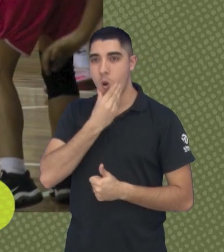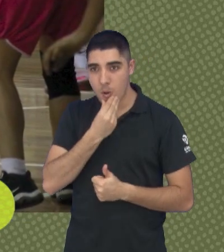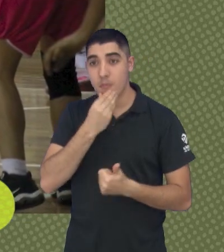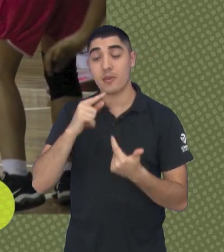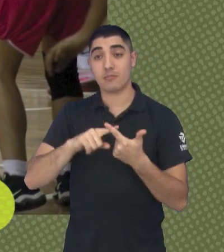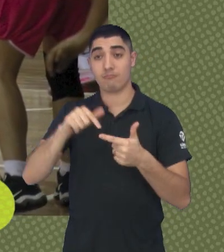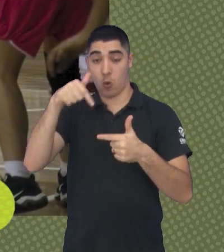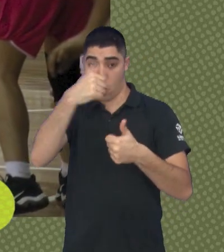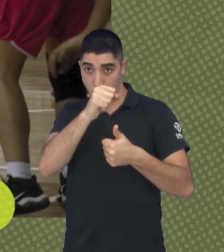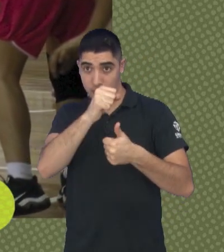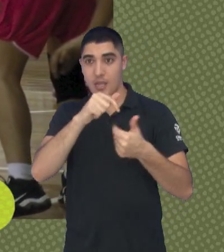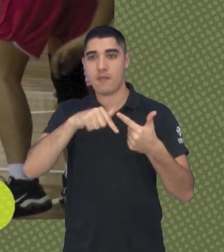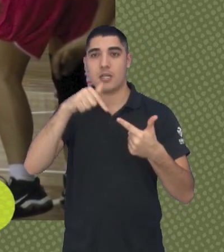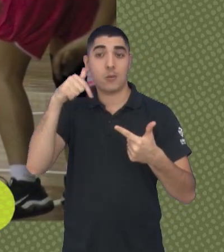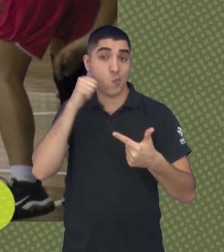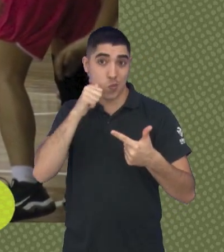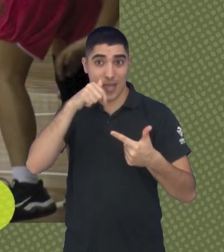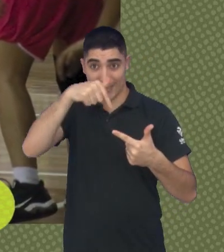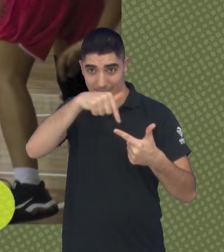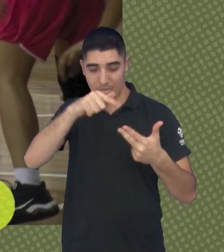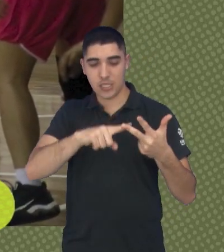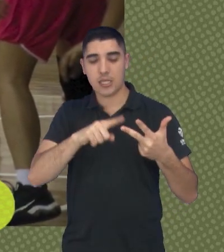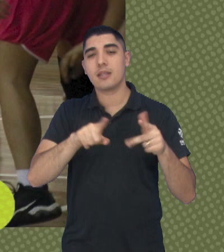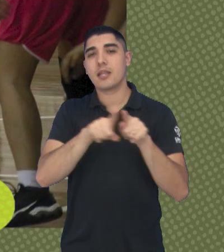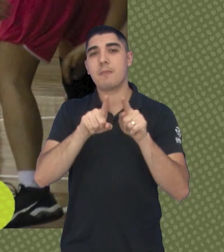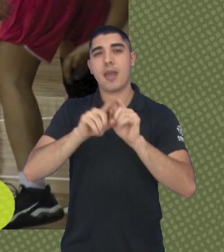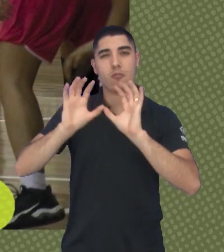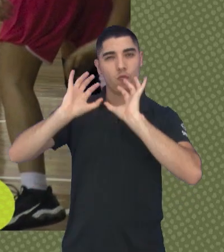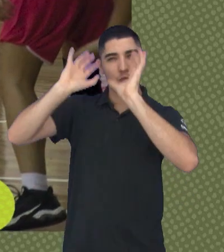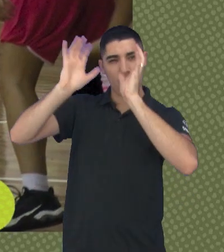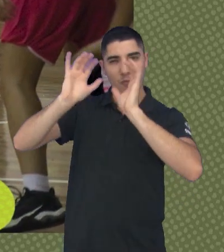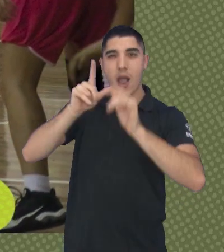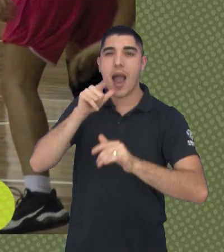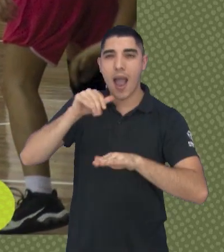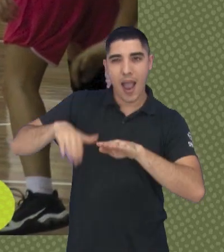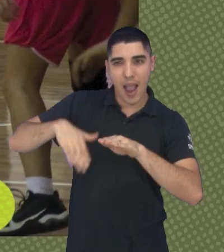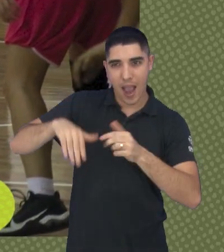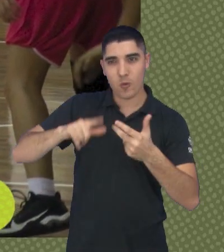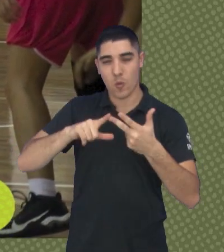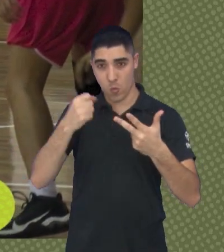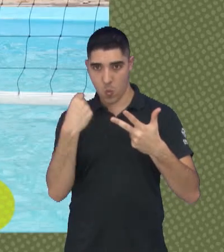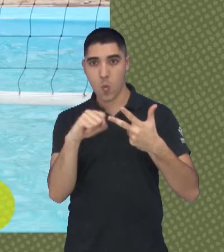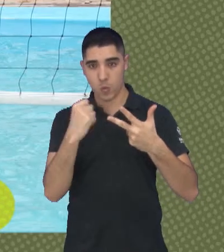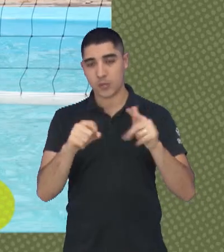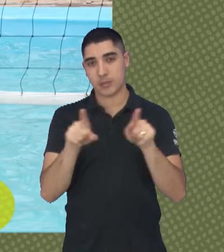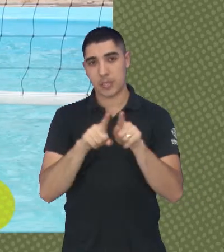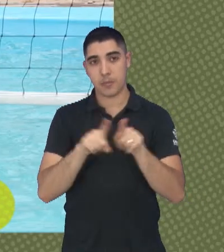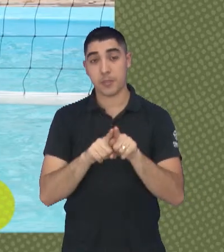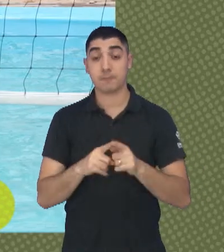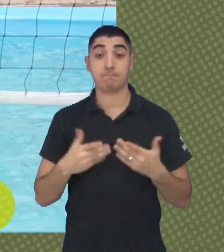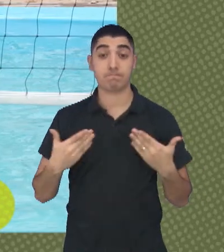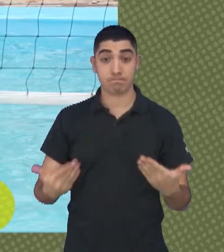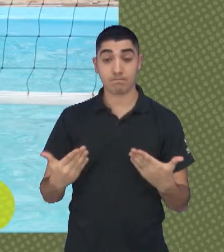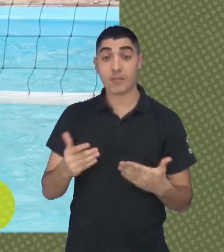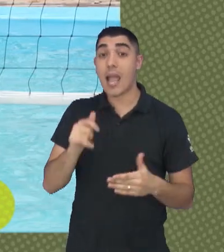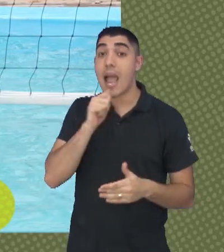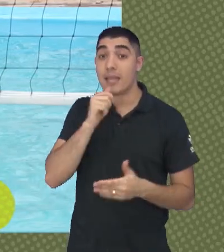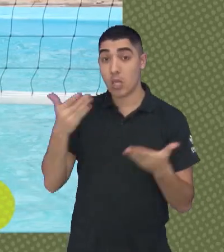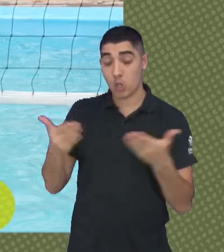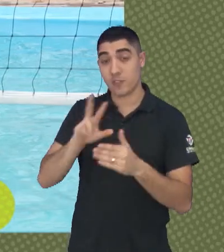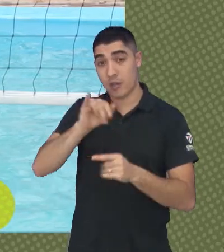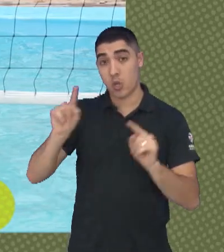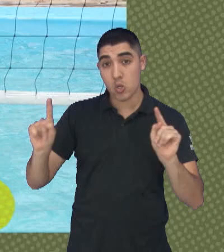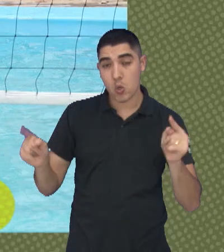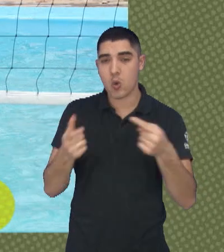o biribol na 8ª. Hoje, São José disputa a final do basquete feminino sub-21 contra Itatiba e do handebol